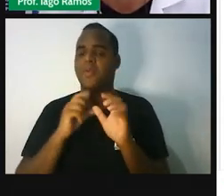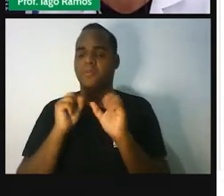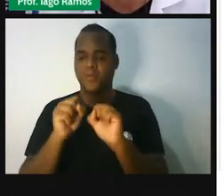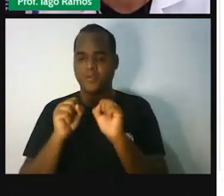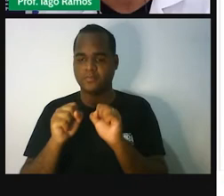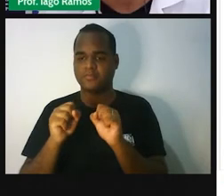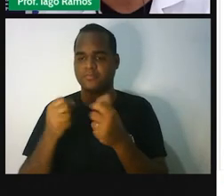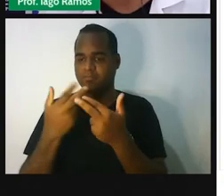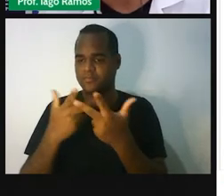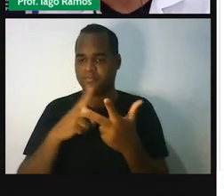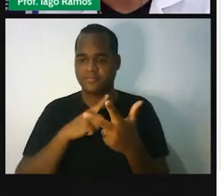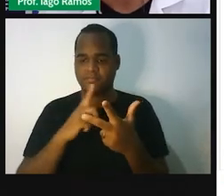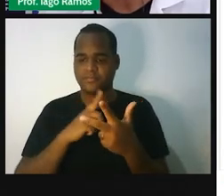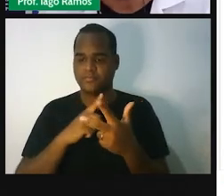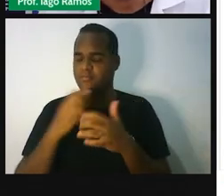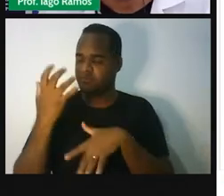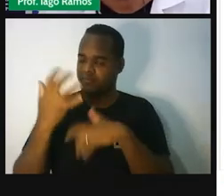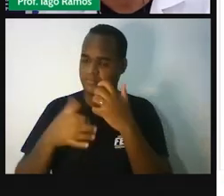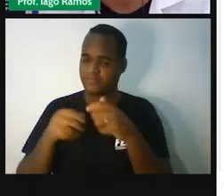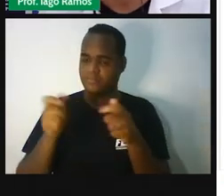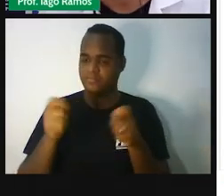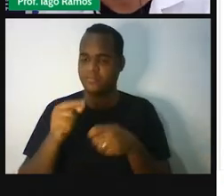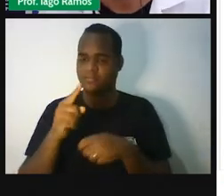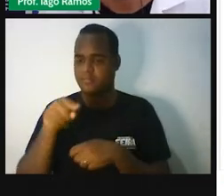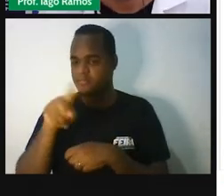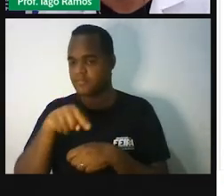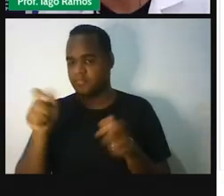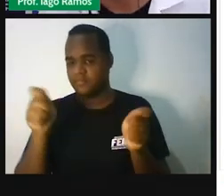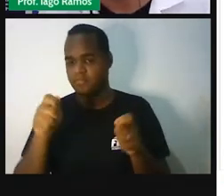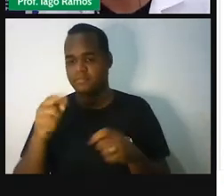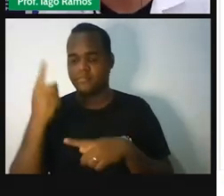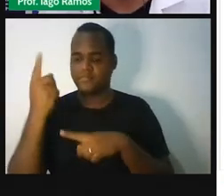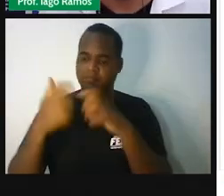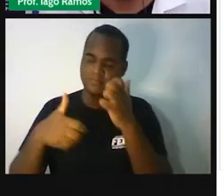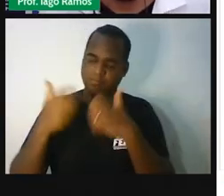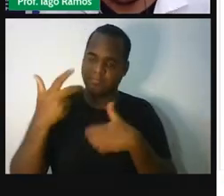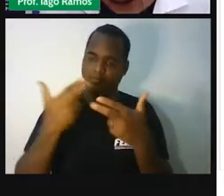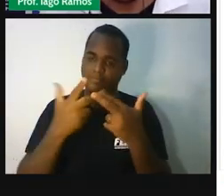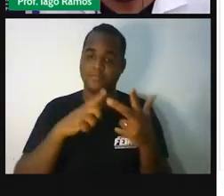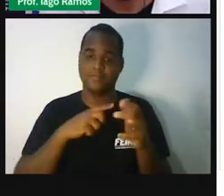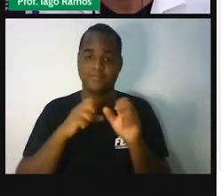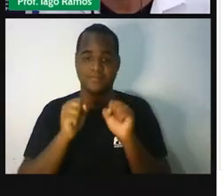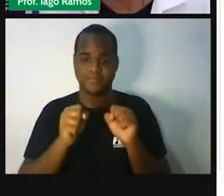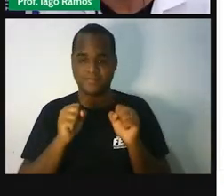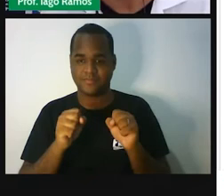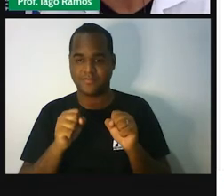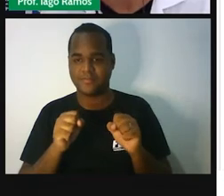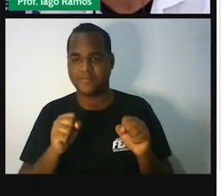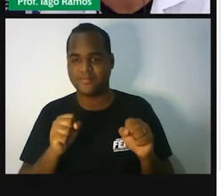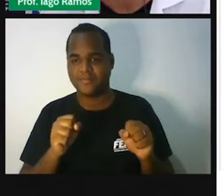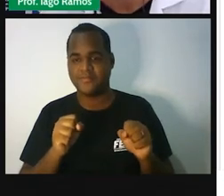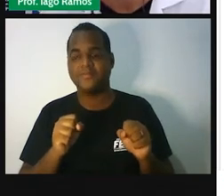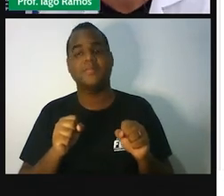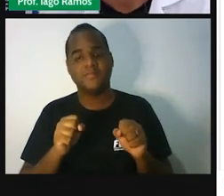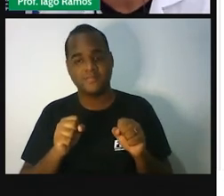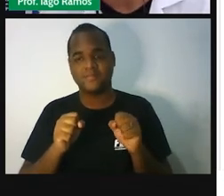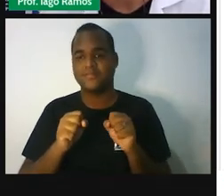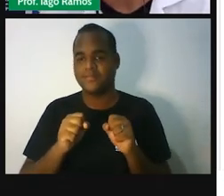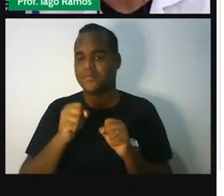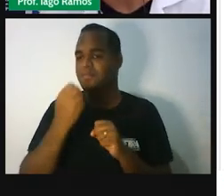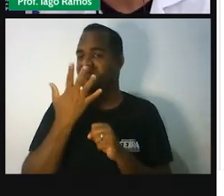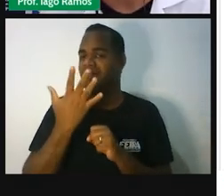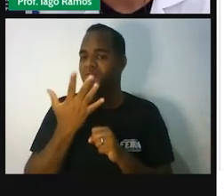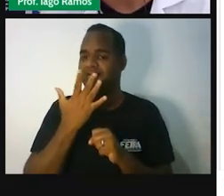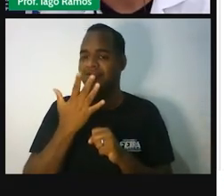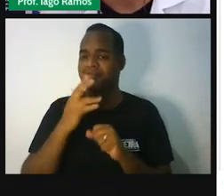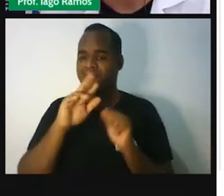situação, nada nos impede de fazer essas pipas com a mesma cor, certo? Então,